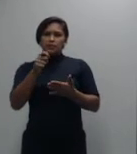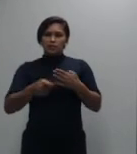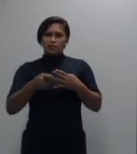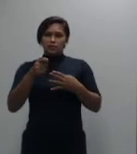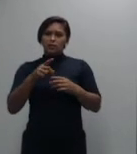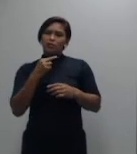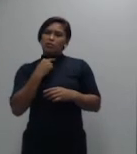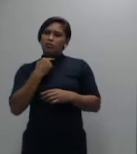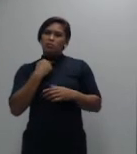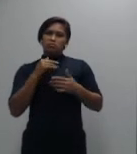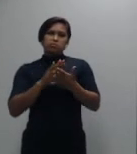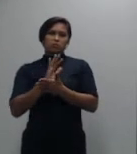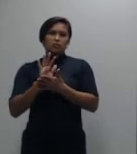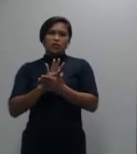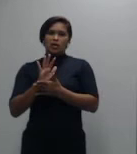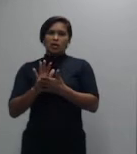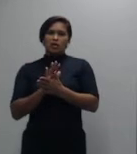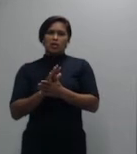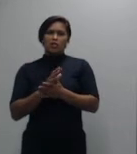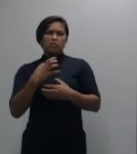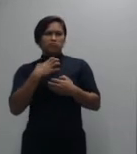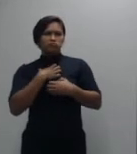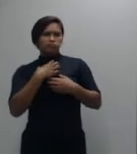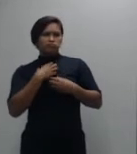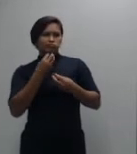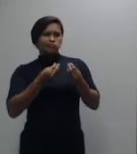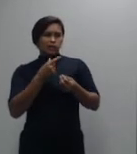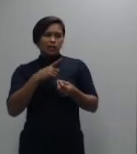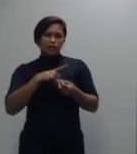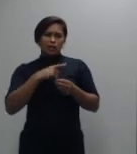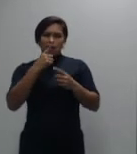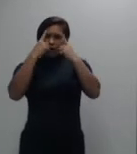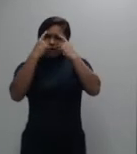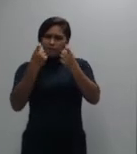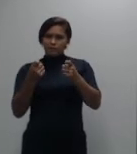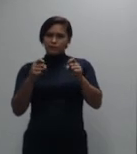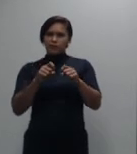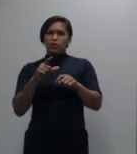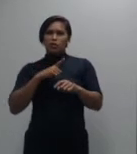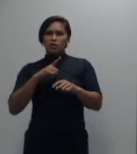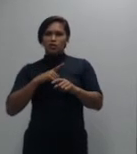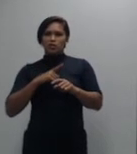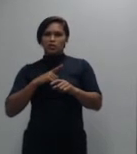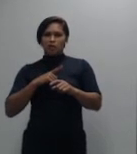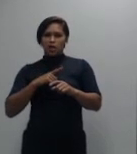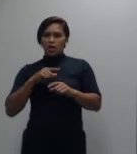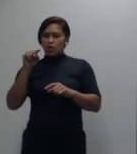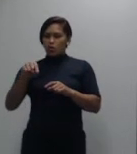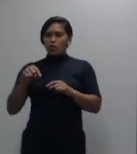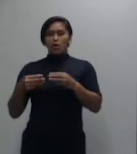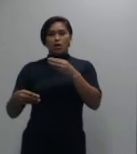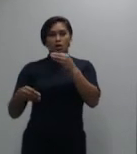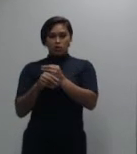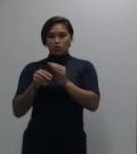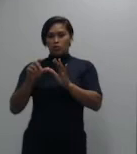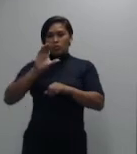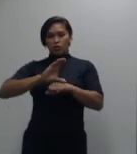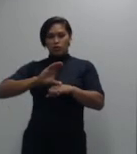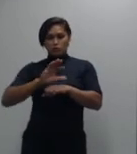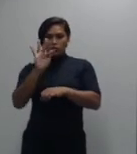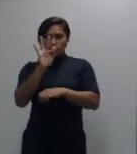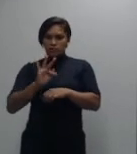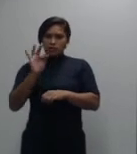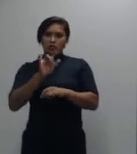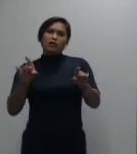podemos então o Facebook pode uma violação à privacidade de ideia não preciso dos da condição Federal e